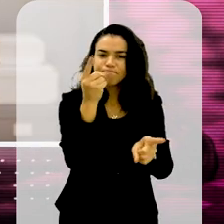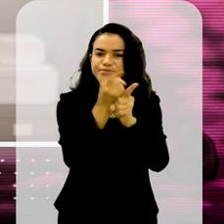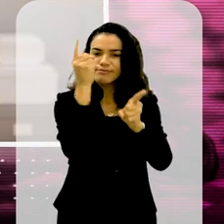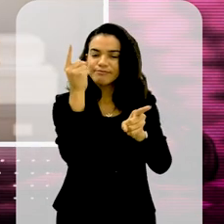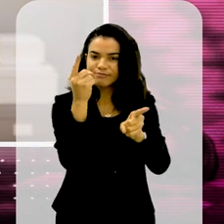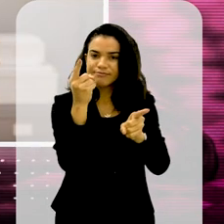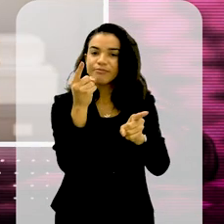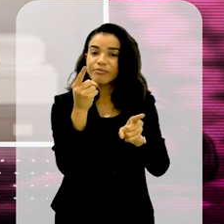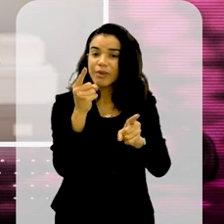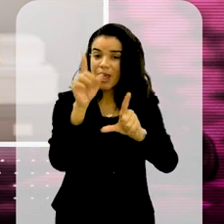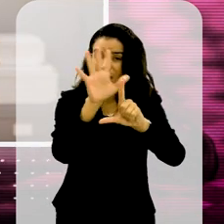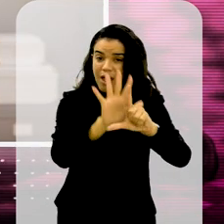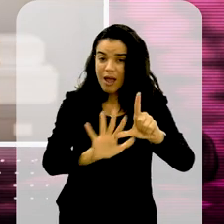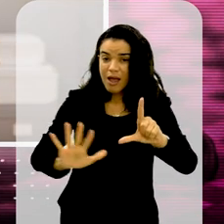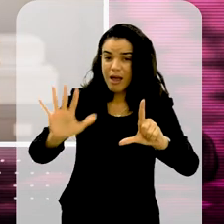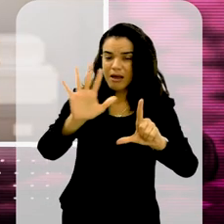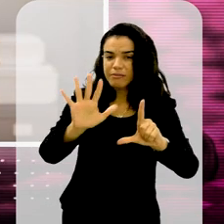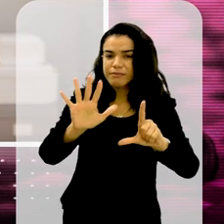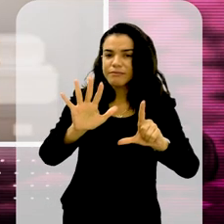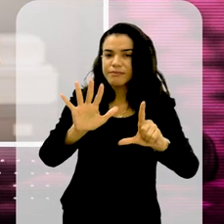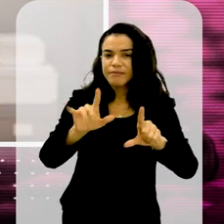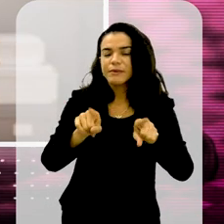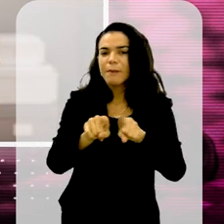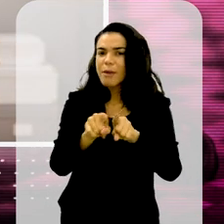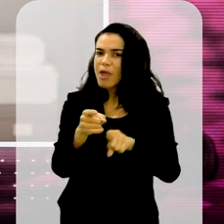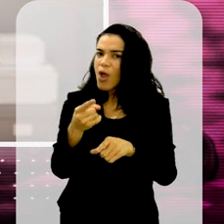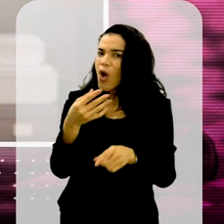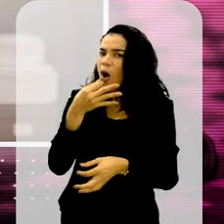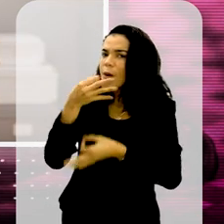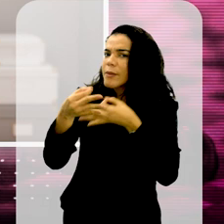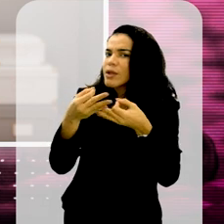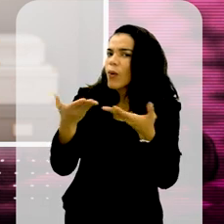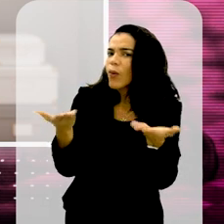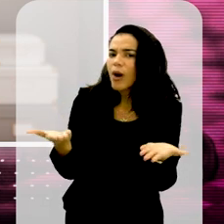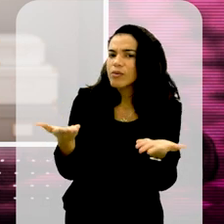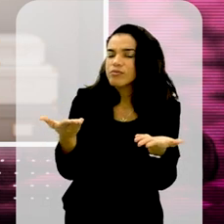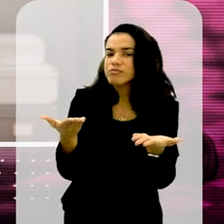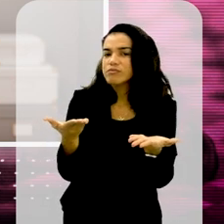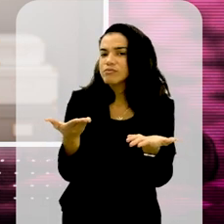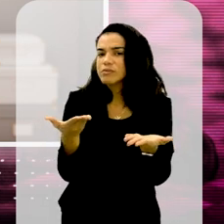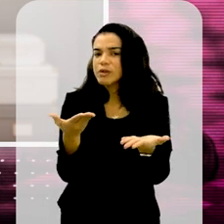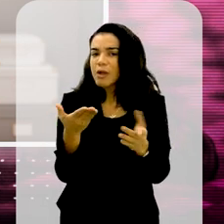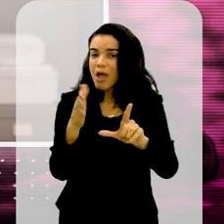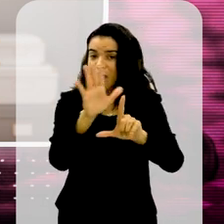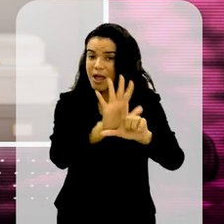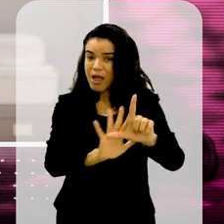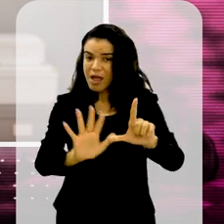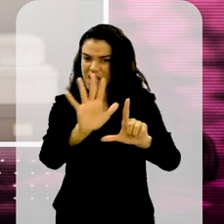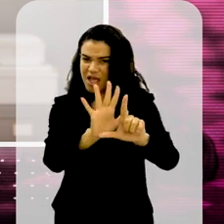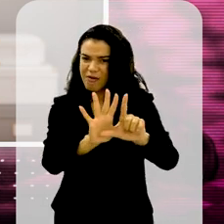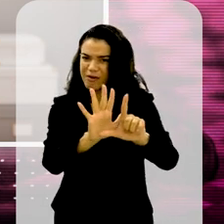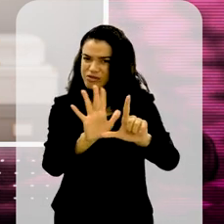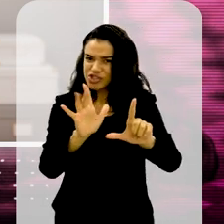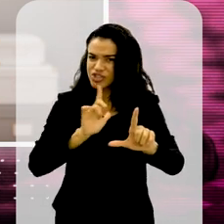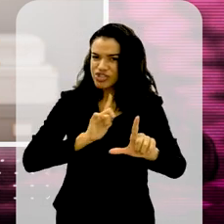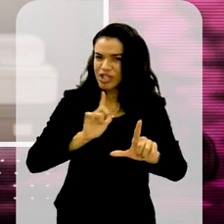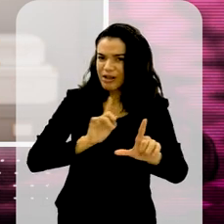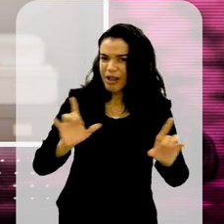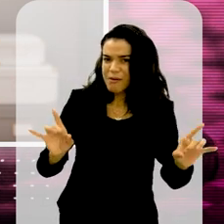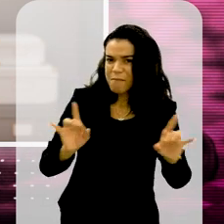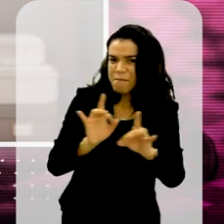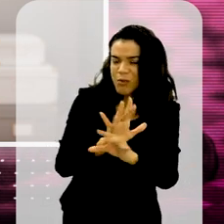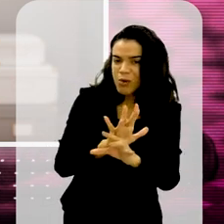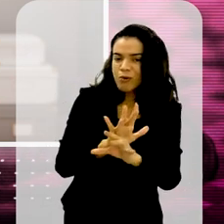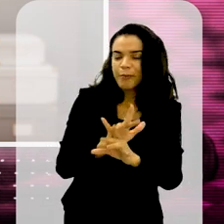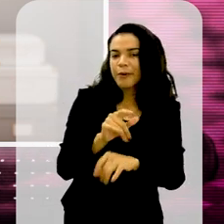a própria plataforma, e eu queria saber de você, Raquel, se as próprias plataformas, elas estão preparadas também, porque a